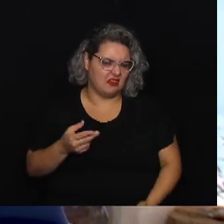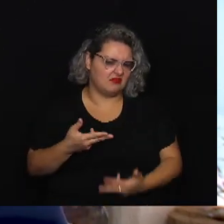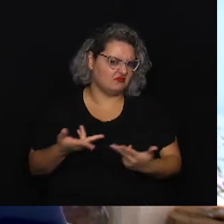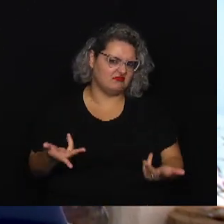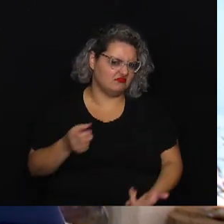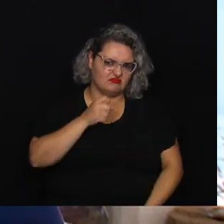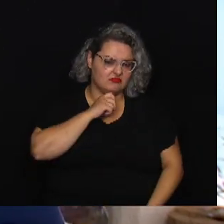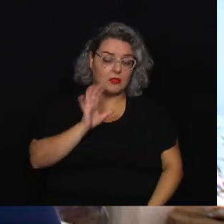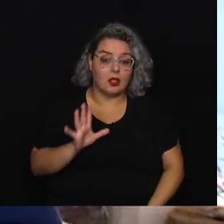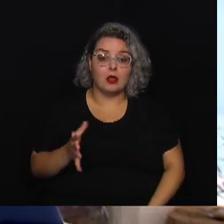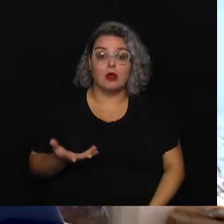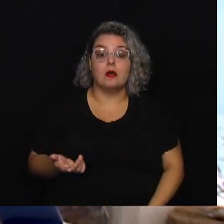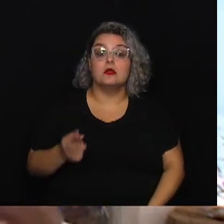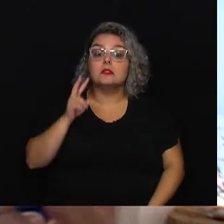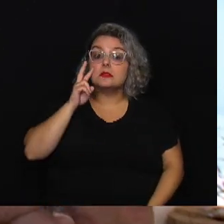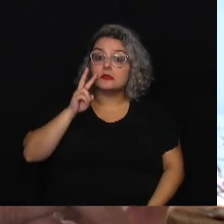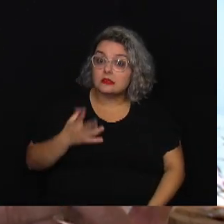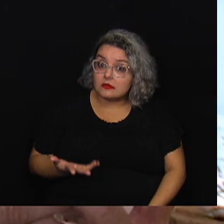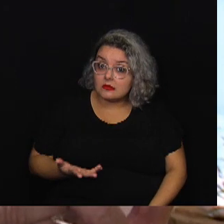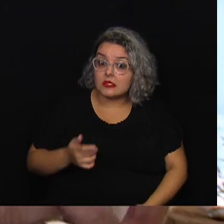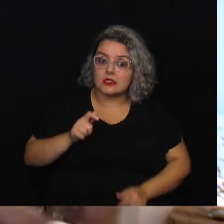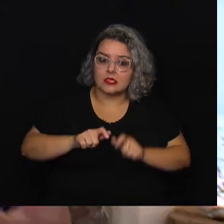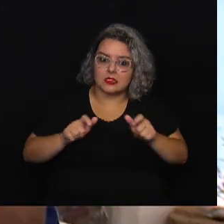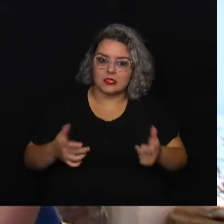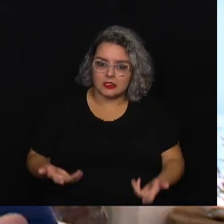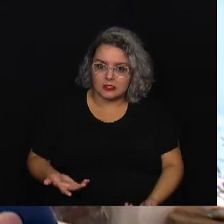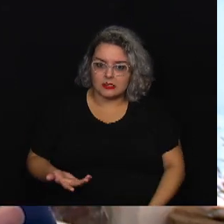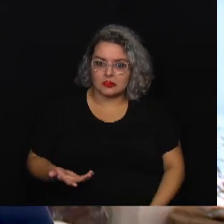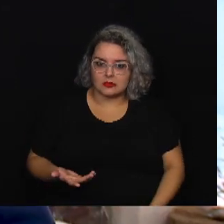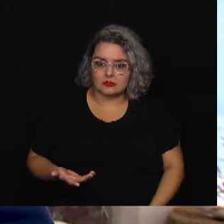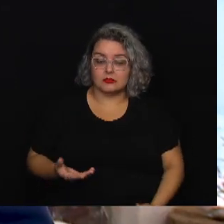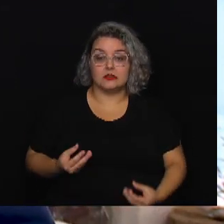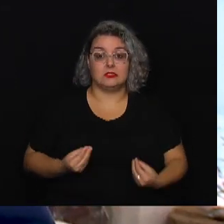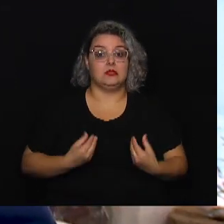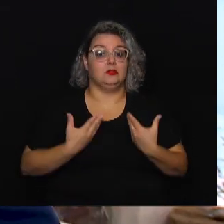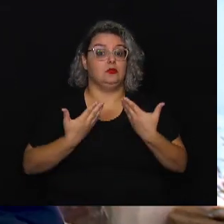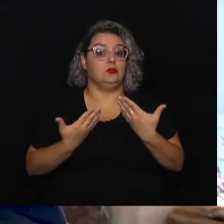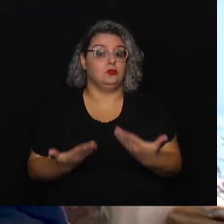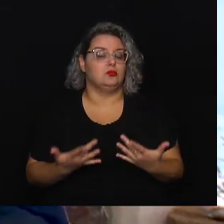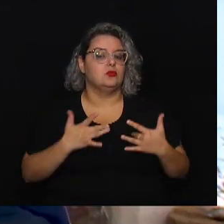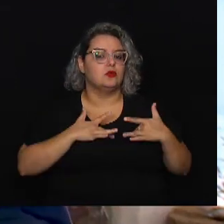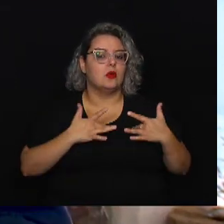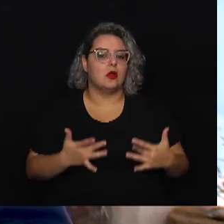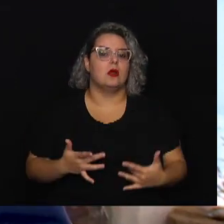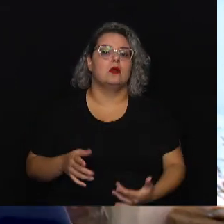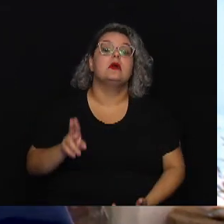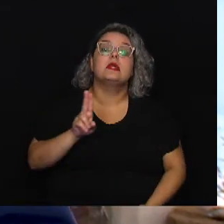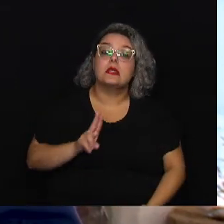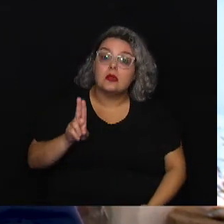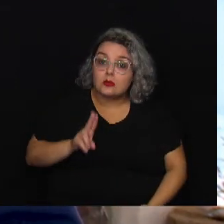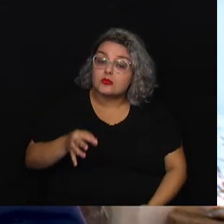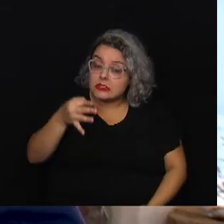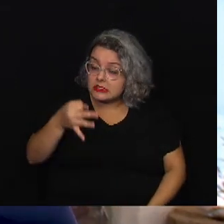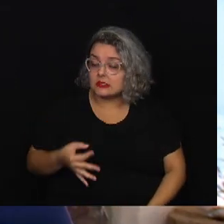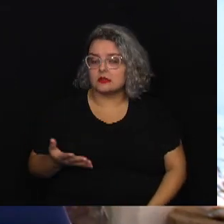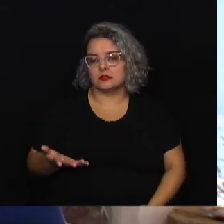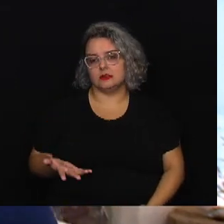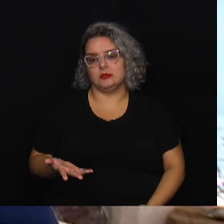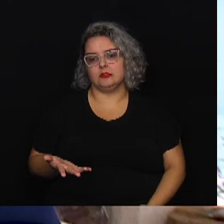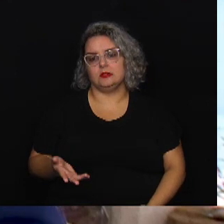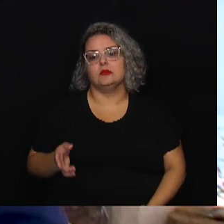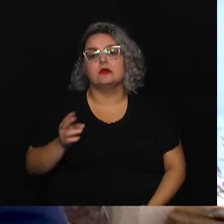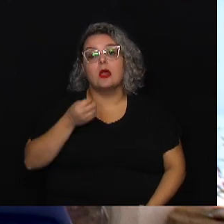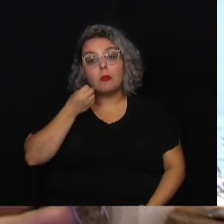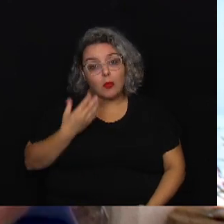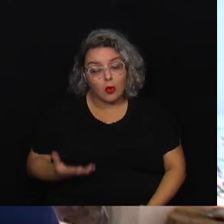né? Então você vê que as pessoas estão doando aquilo que vai ser utilizado, que é